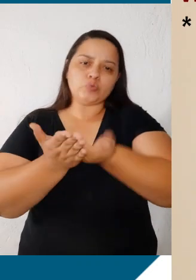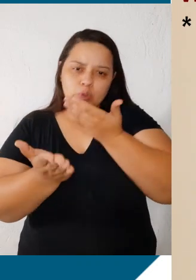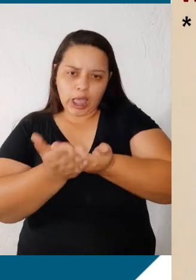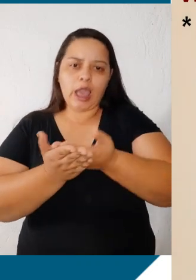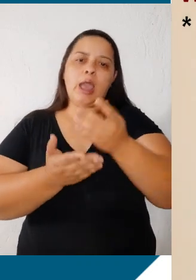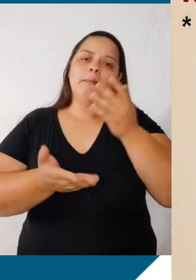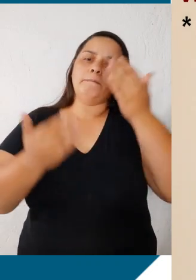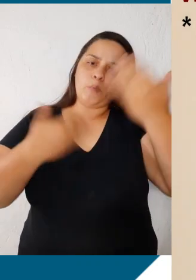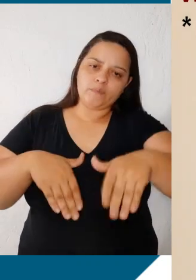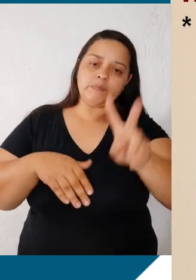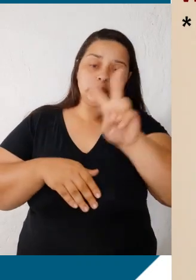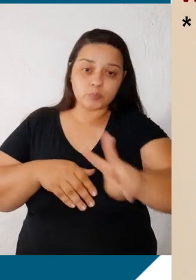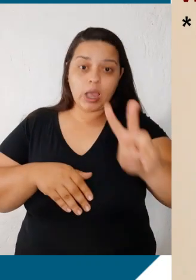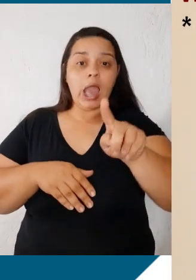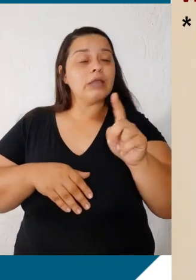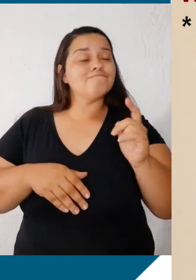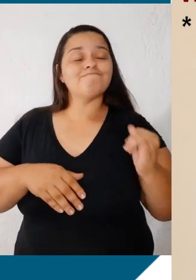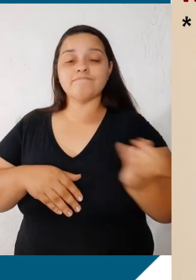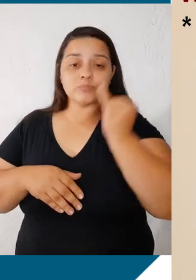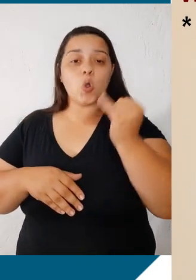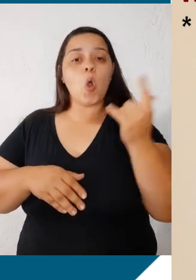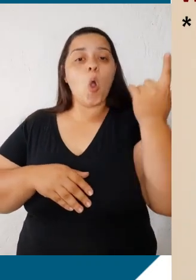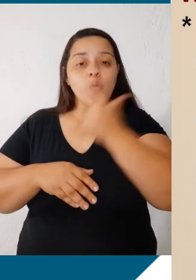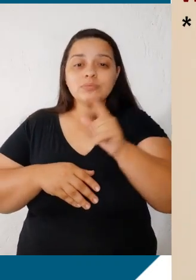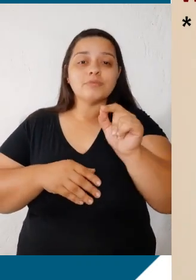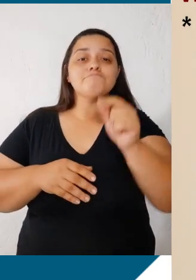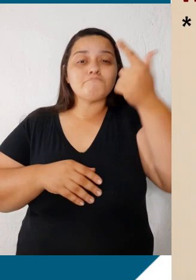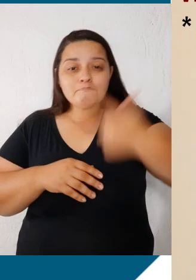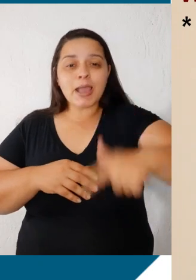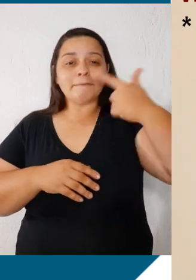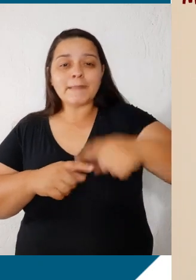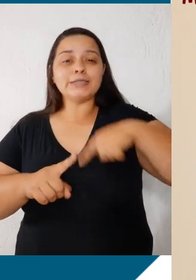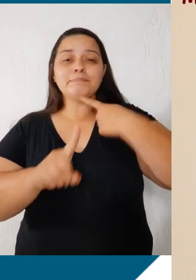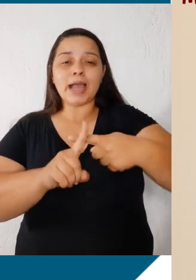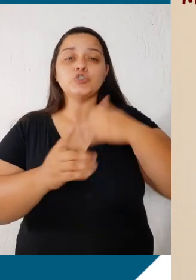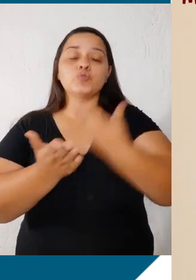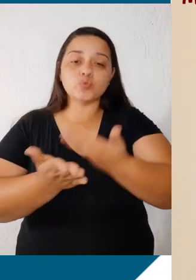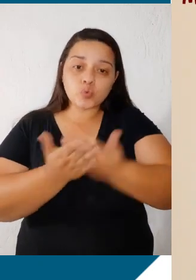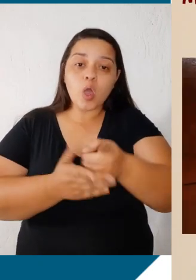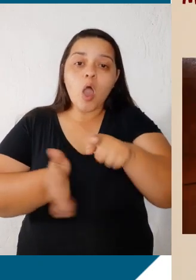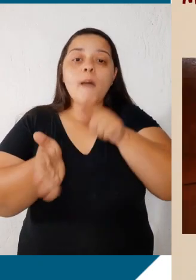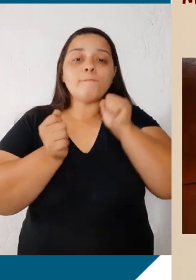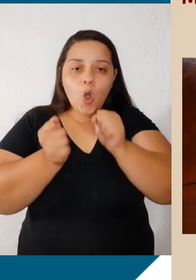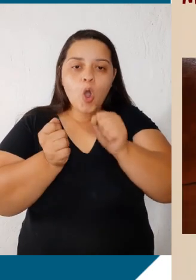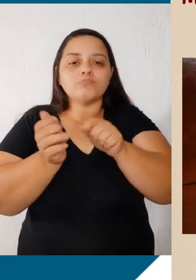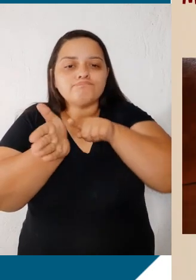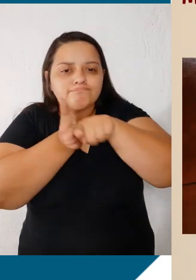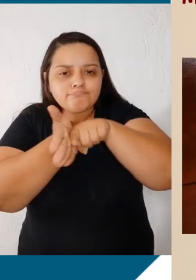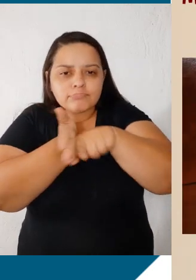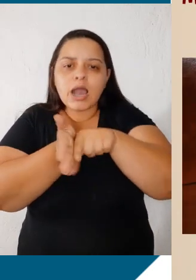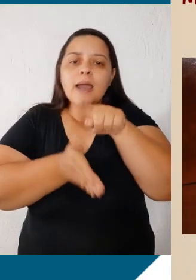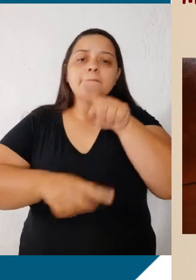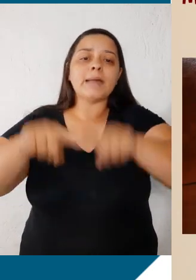de vestibular, é fundamental que você complemente seus estudos, consultando o nosso material escrito. São